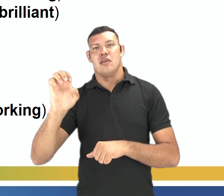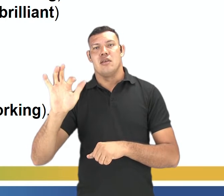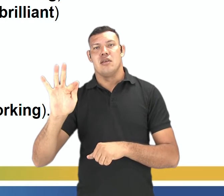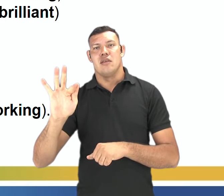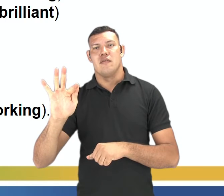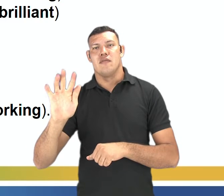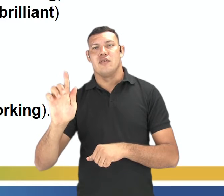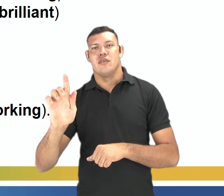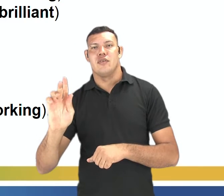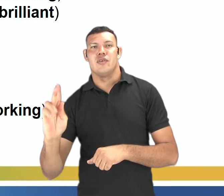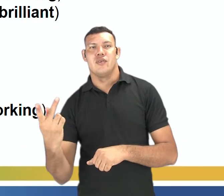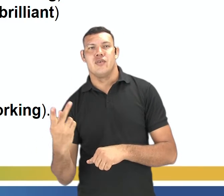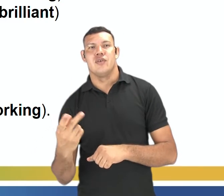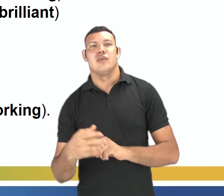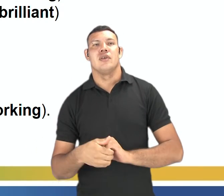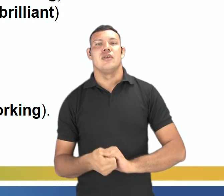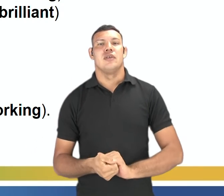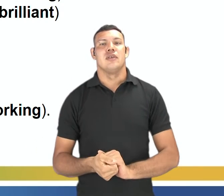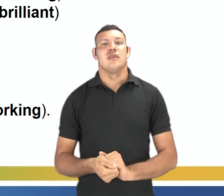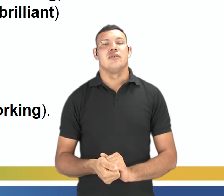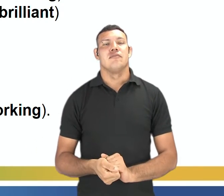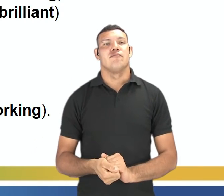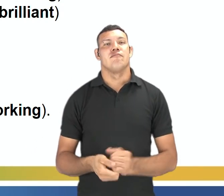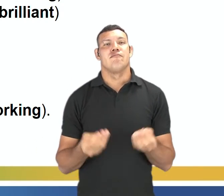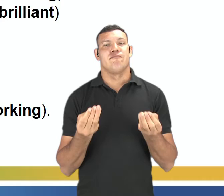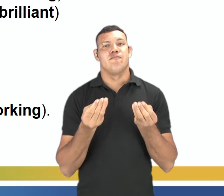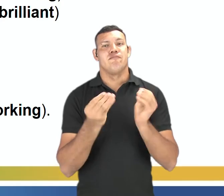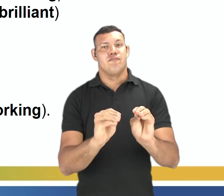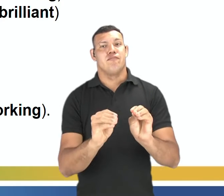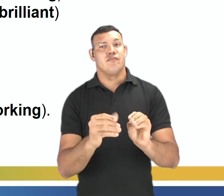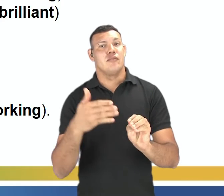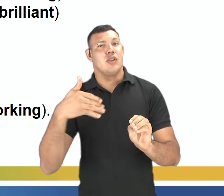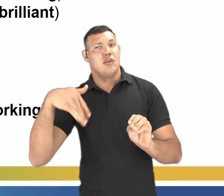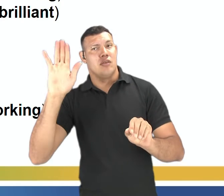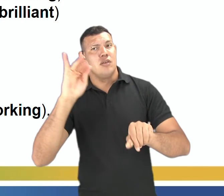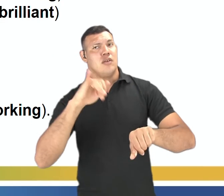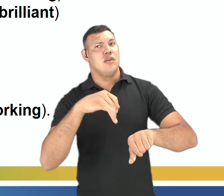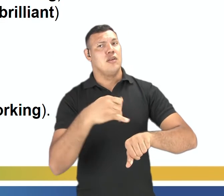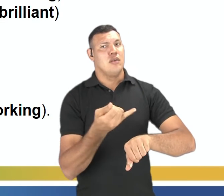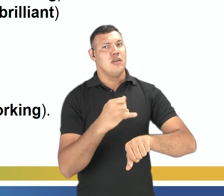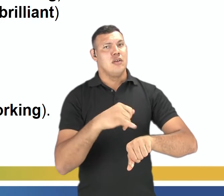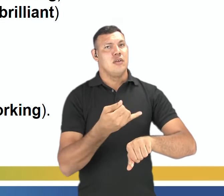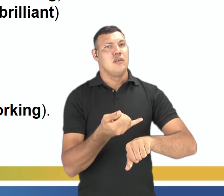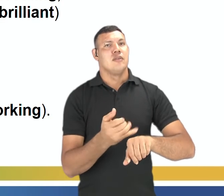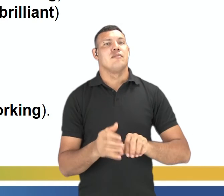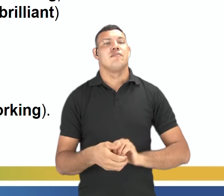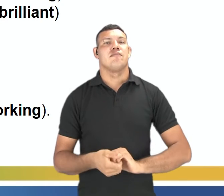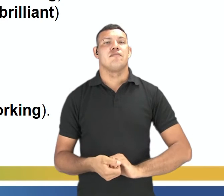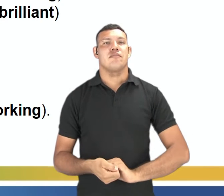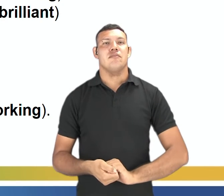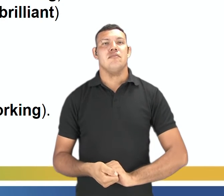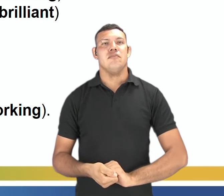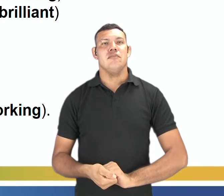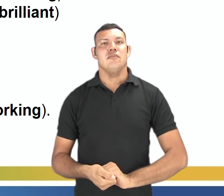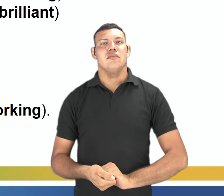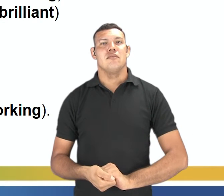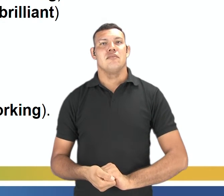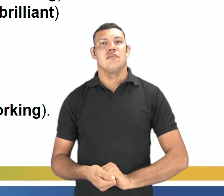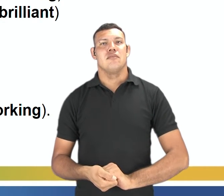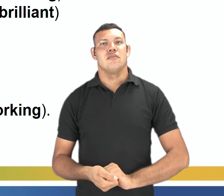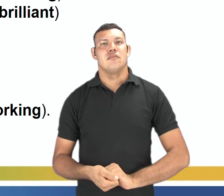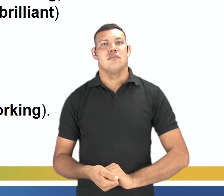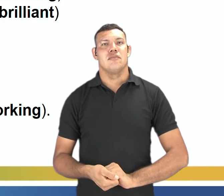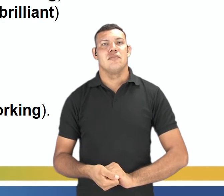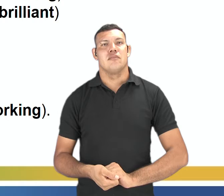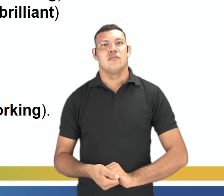completar usando o modo superlativo dos adjetivos, ok? So number 1 we have complete with the superlative